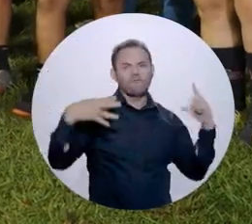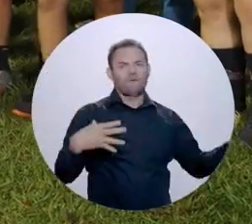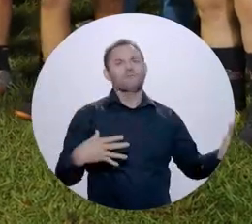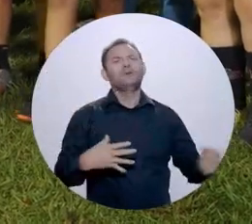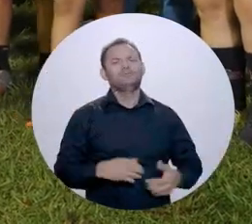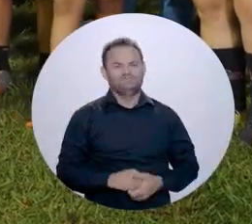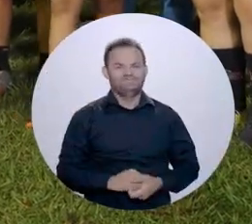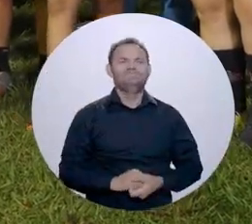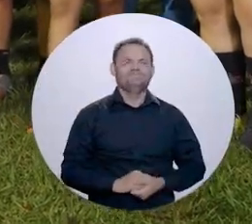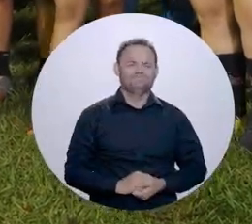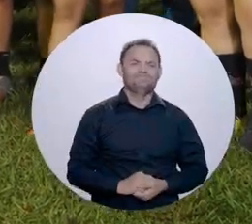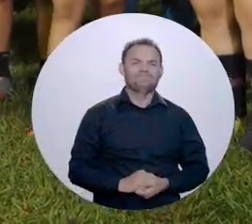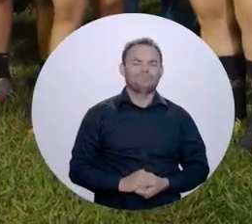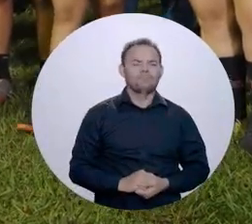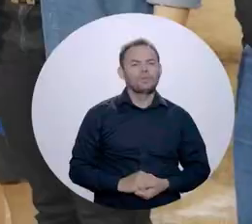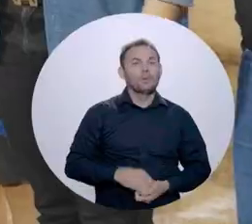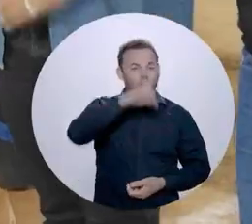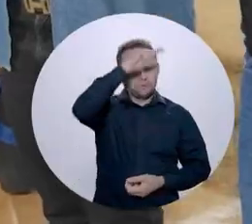sair.